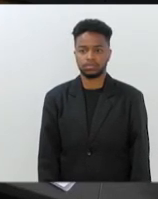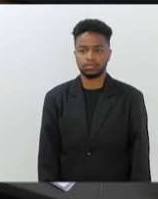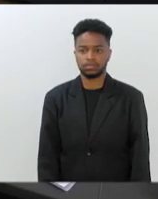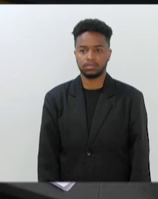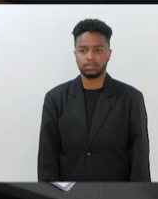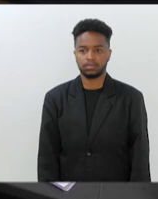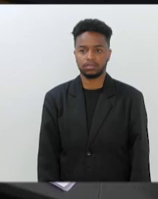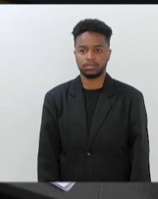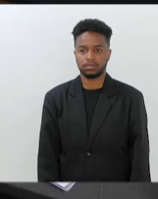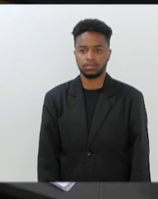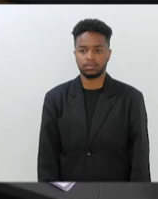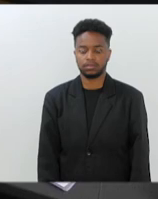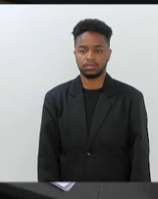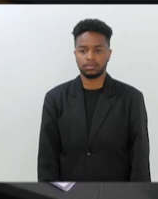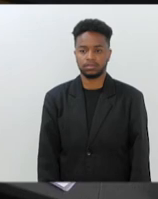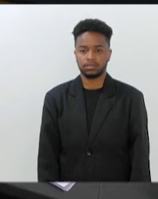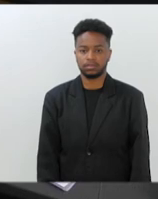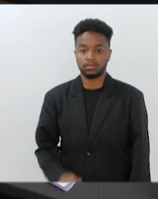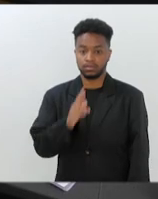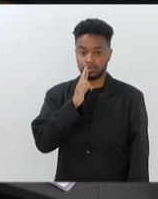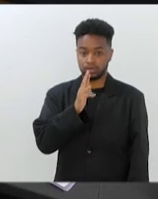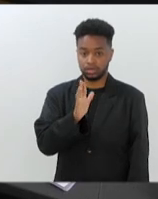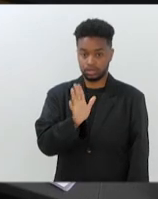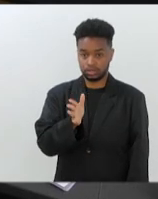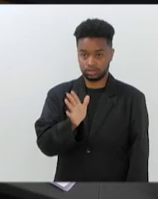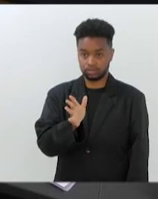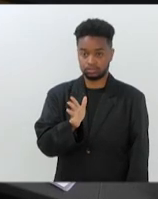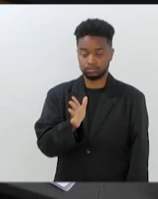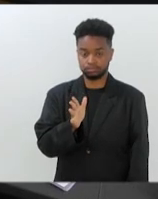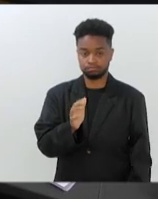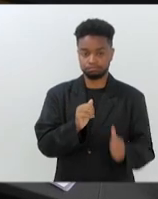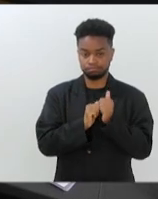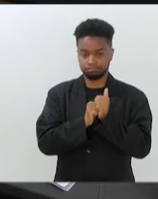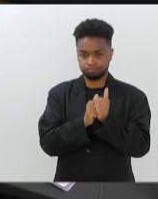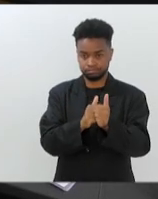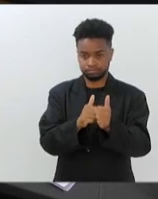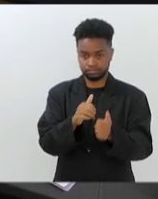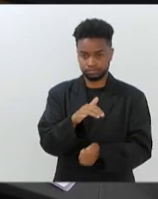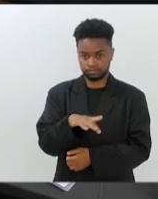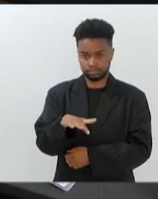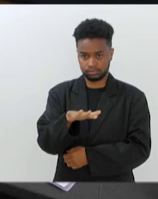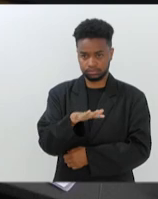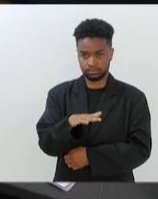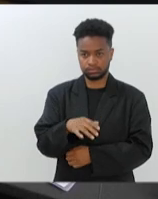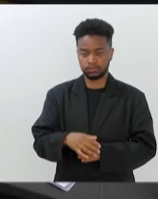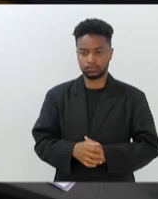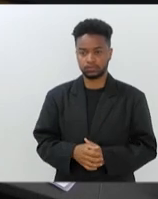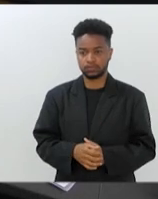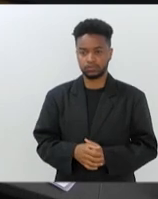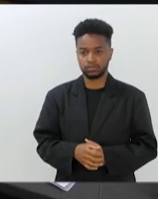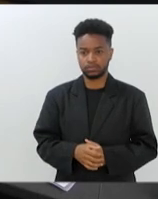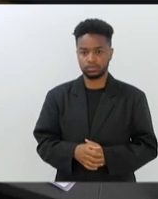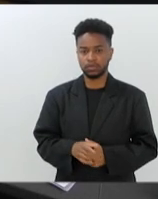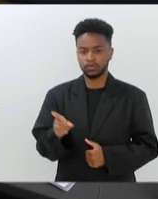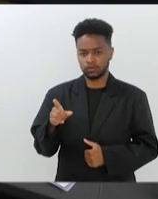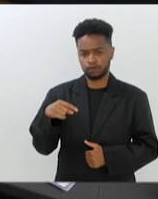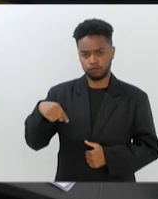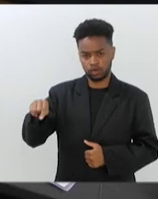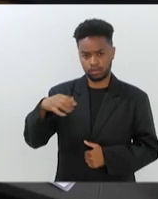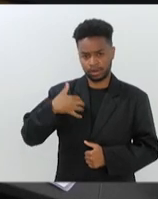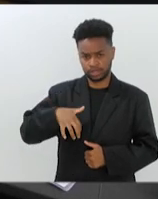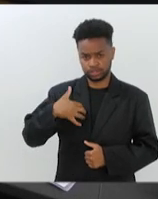minuto Ele já respondeu algo eh nessa linha o senhor teve na Argentina esse